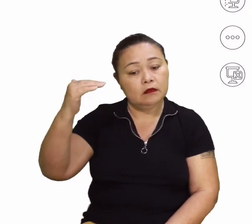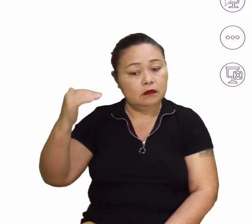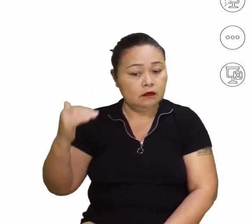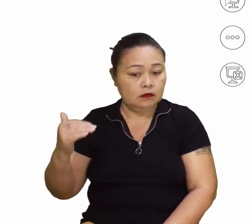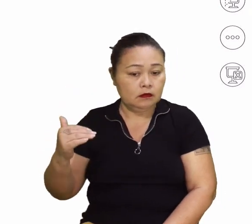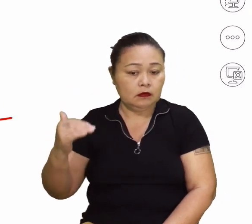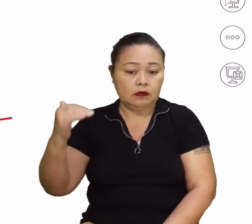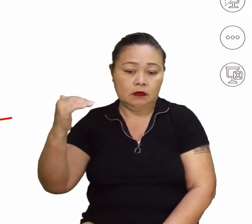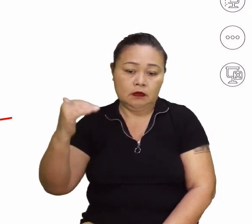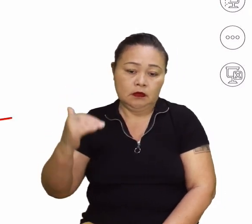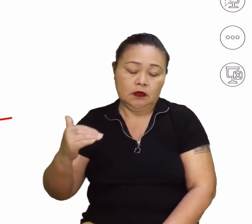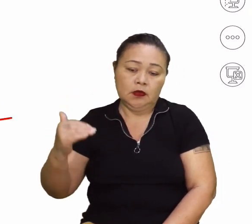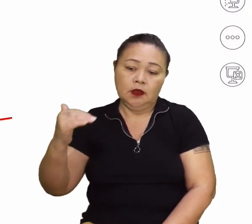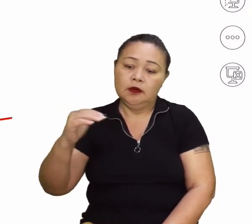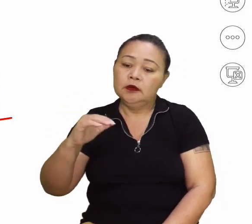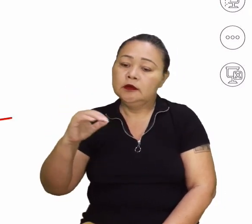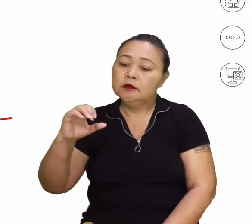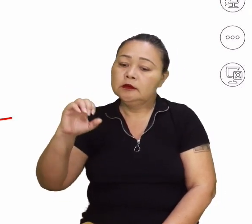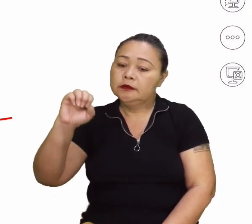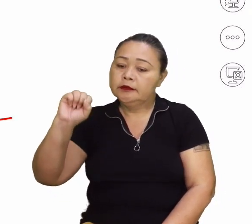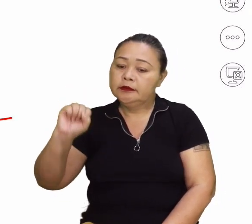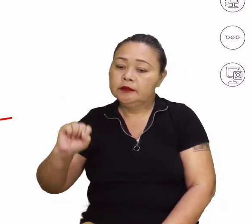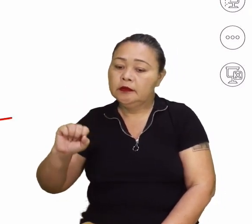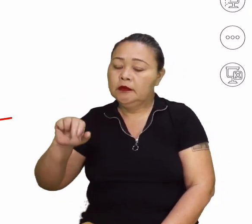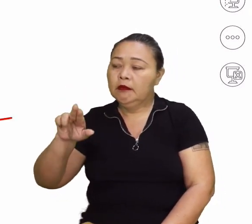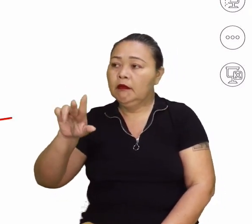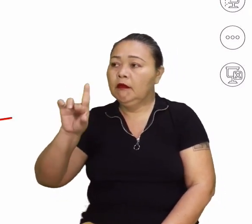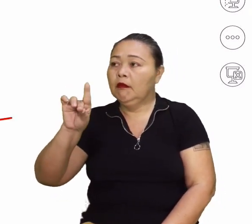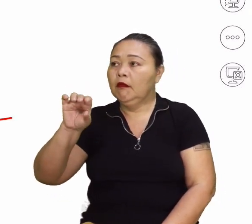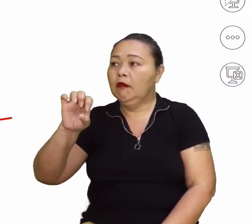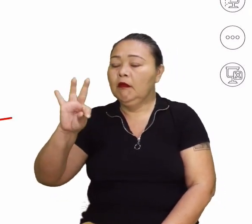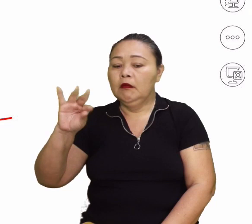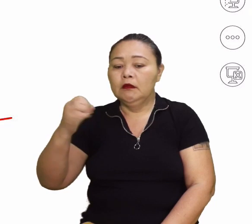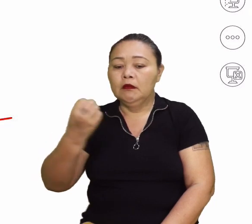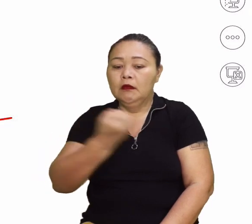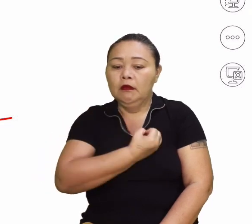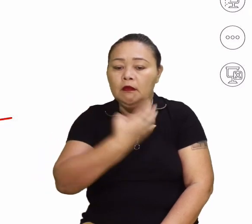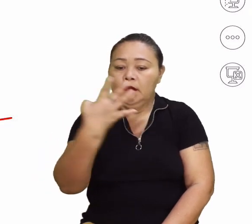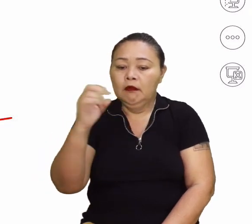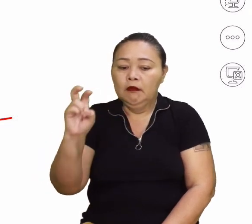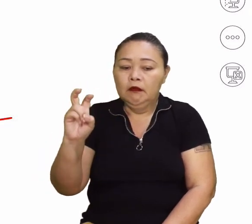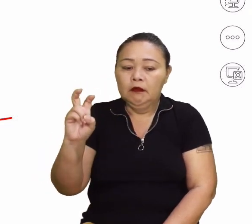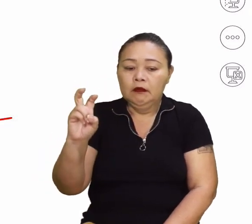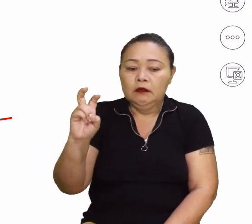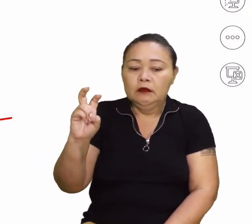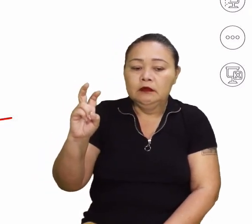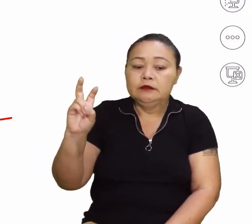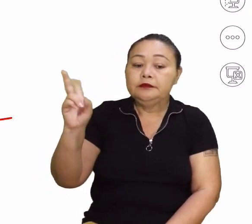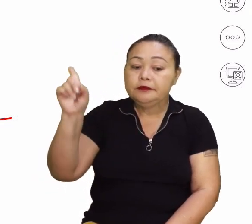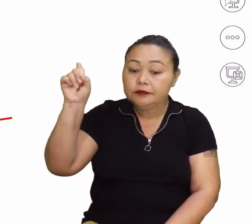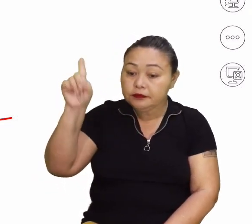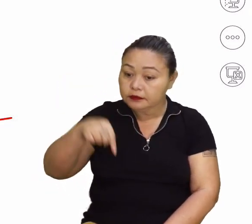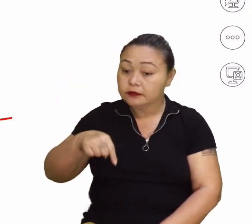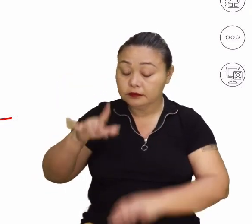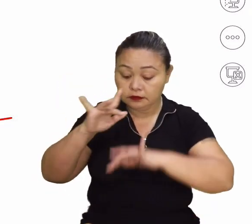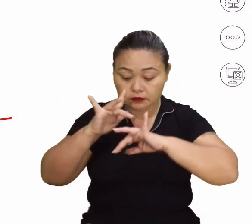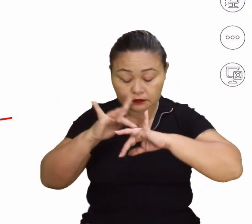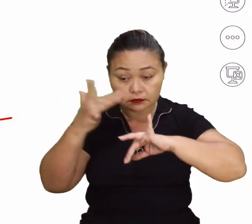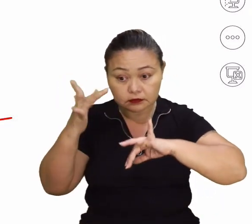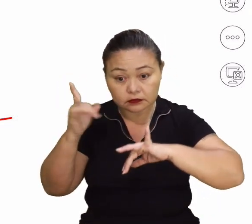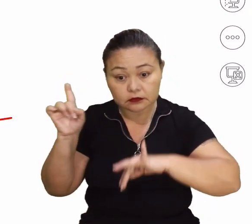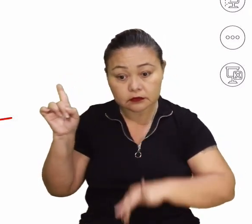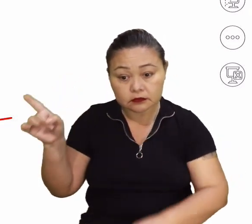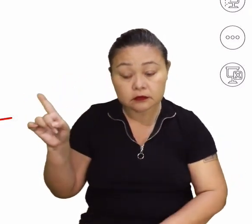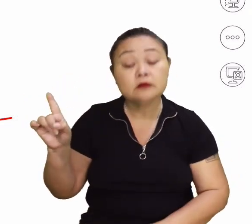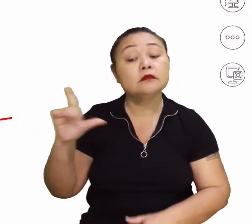sudeste de Rondônia, a gente vai ver ó, o número 45 ali, ó, diamantes. Nós